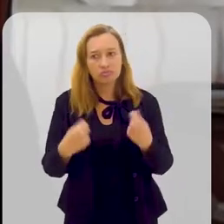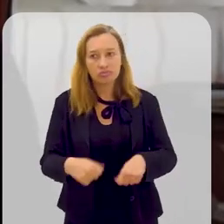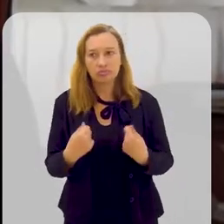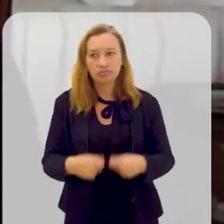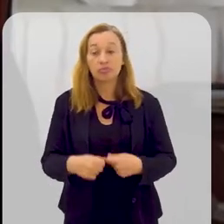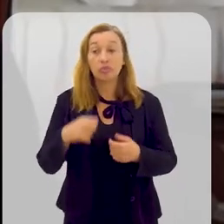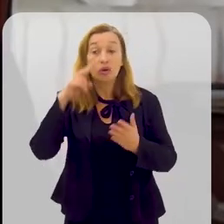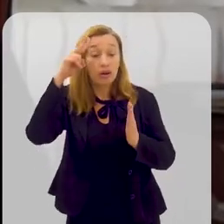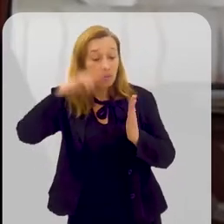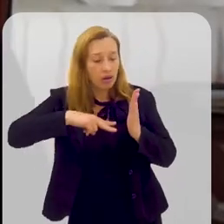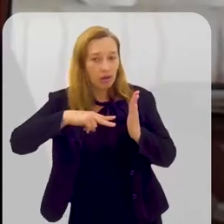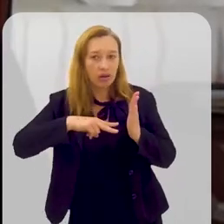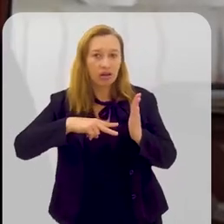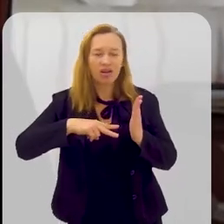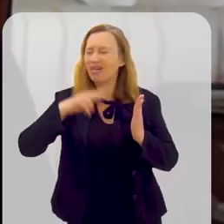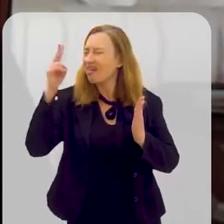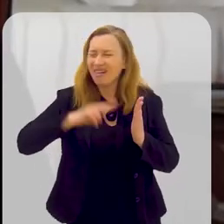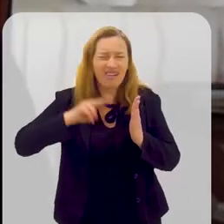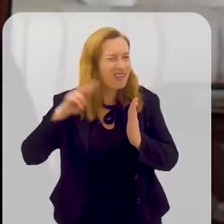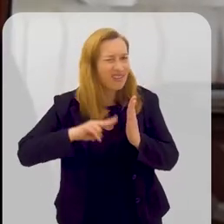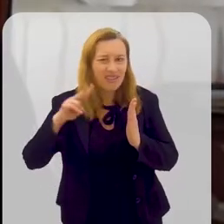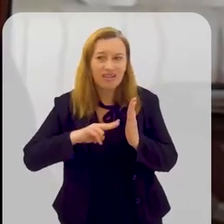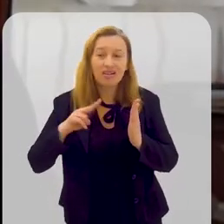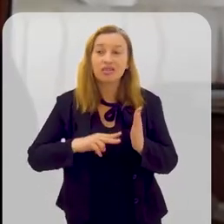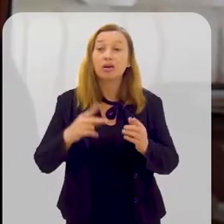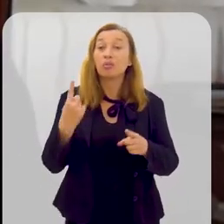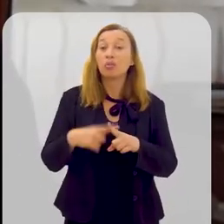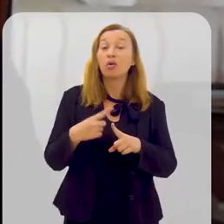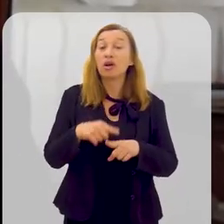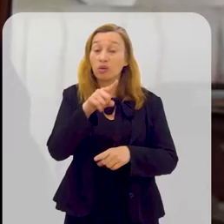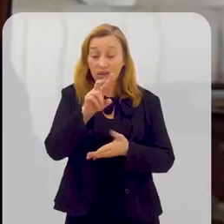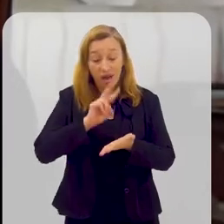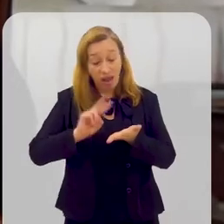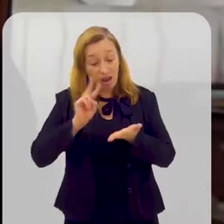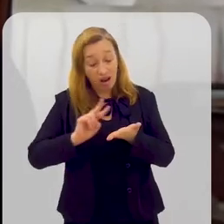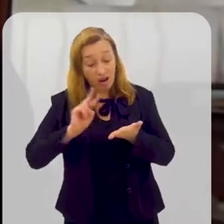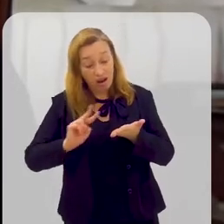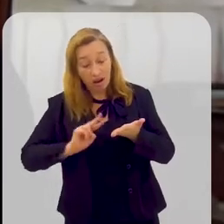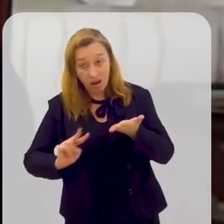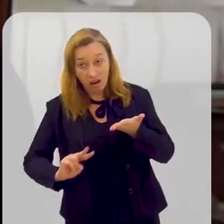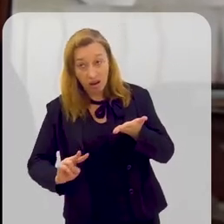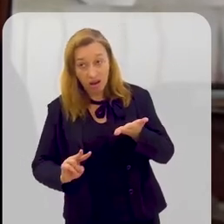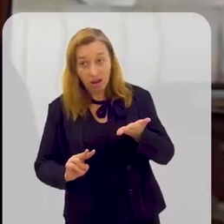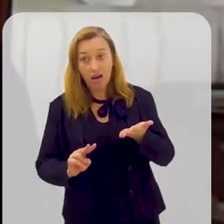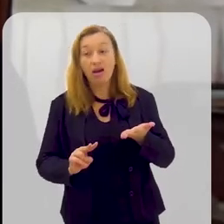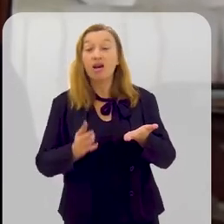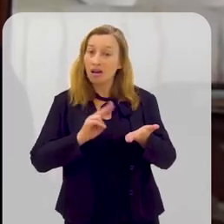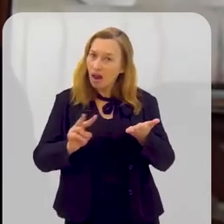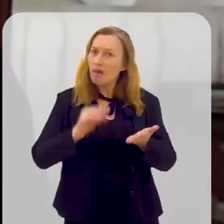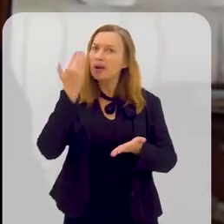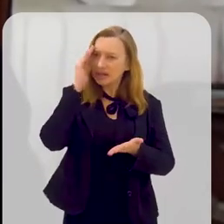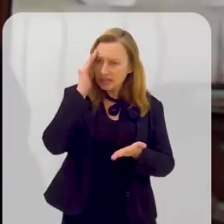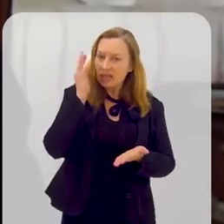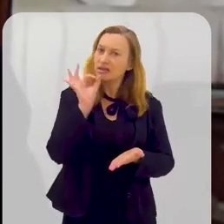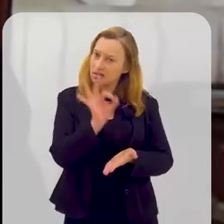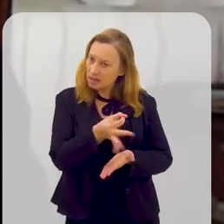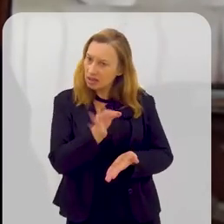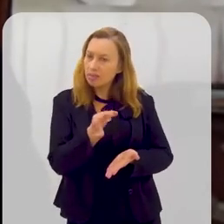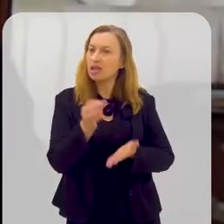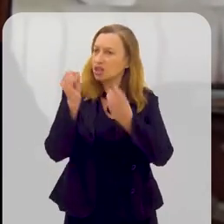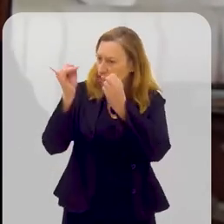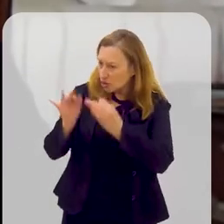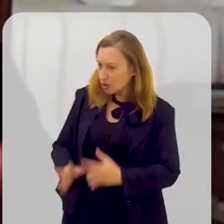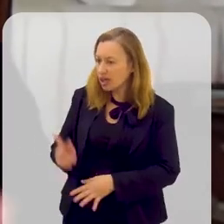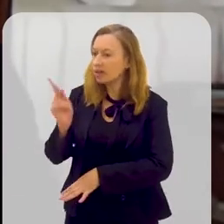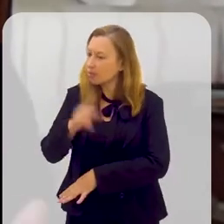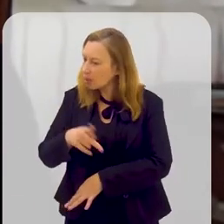tecla ela precisa ler muito porque na medida em que ela lê e lê com compreensão